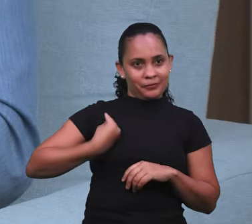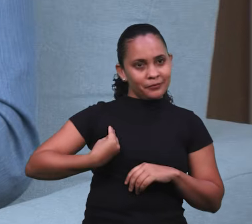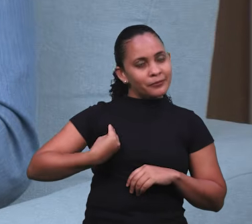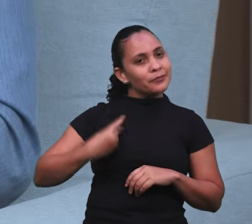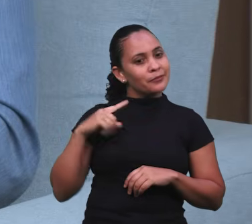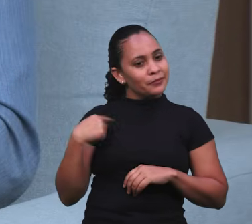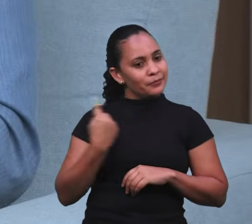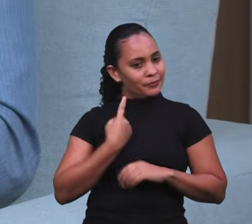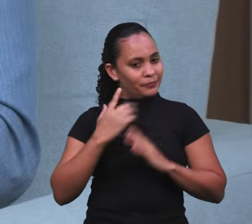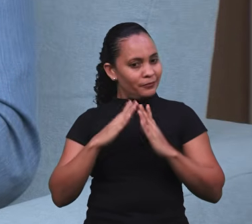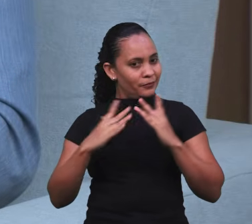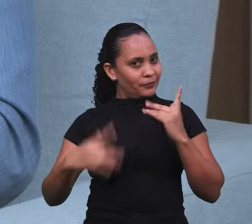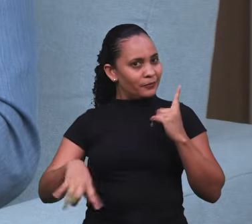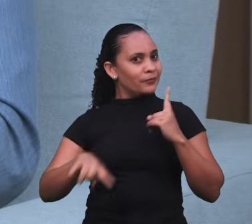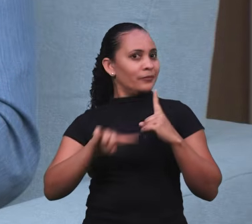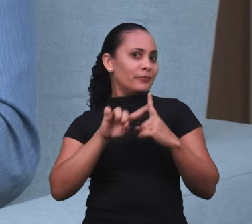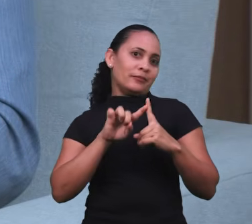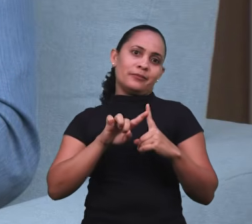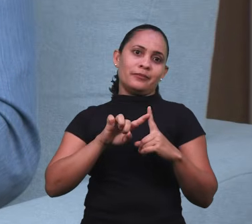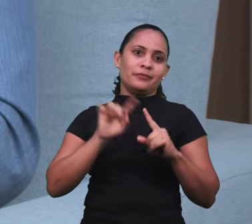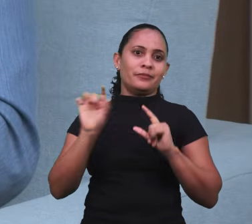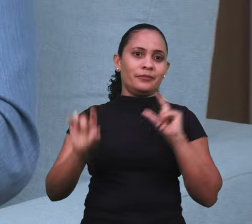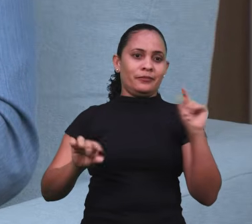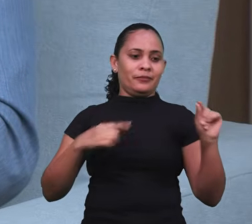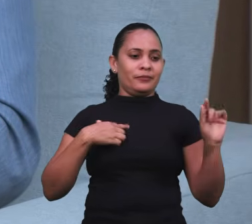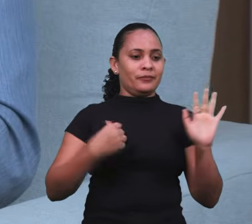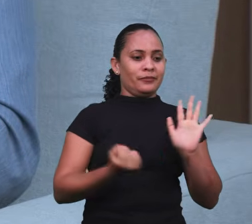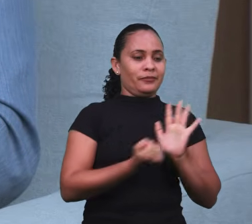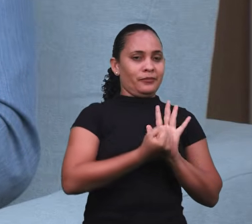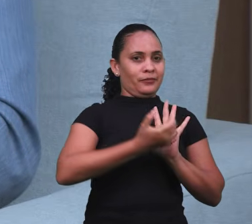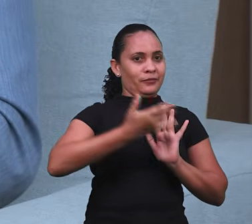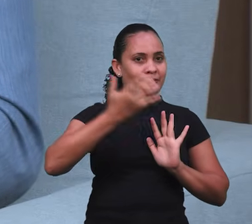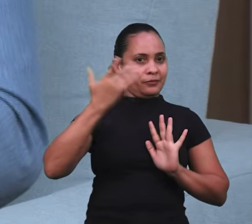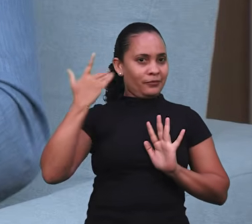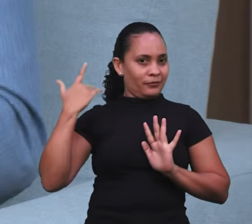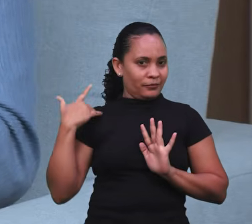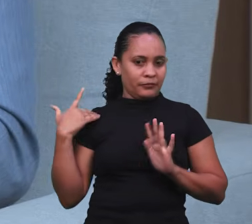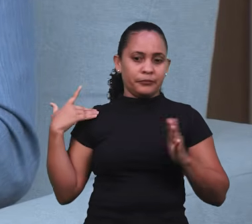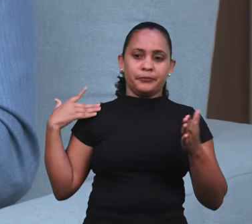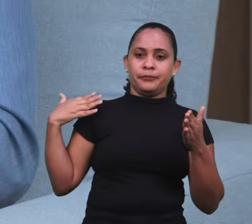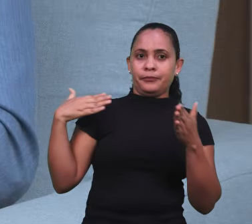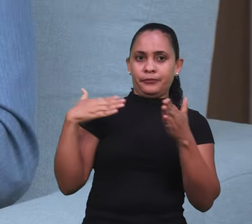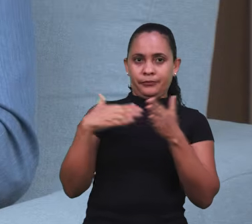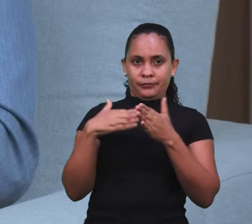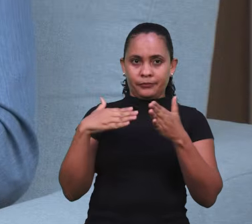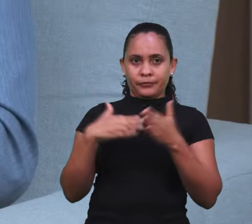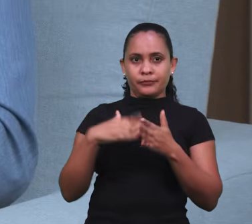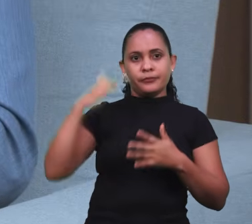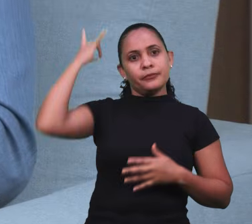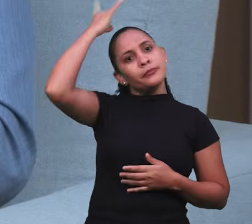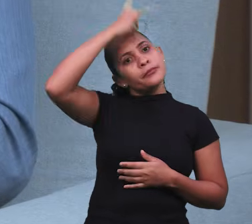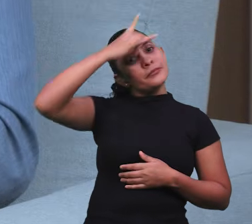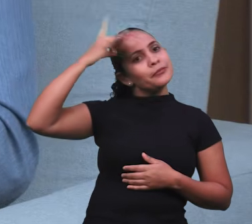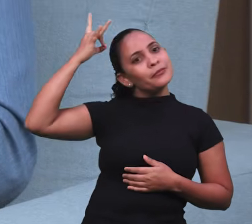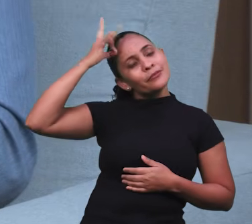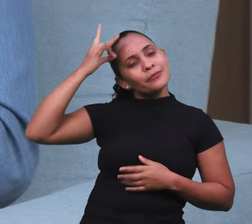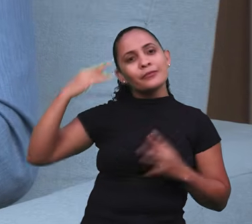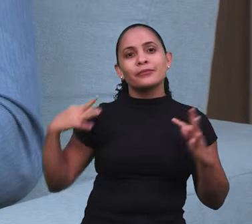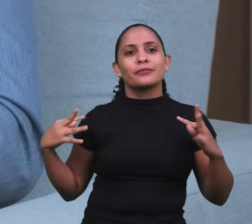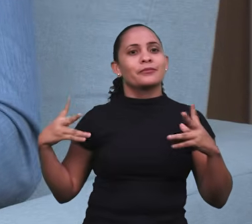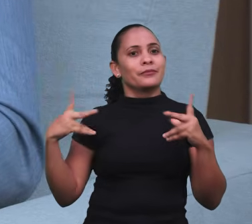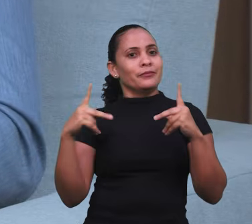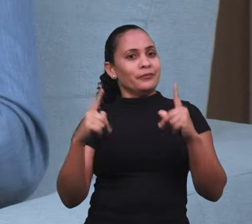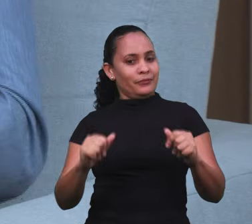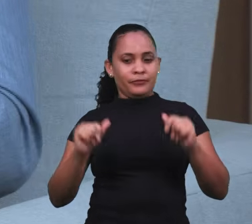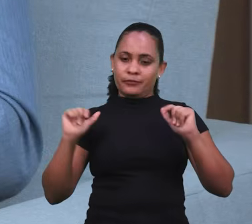nas nossas igrejas, que são os marcos antigos, os limites do Espírito Santo. Isso tudo